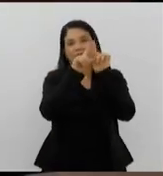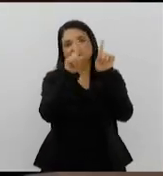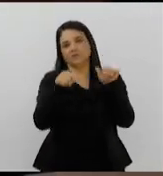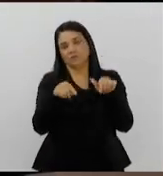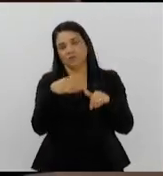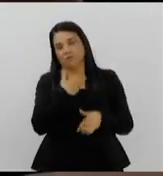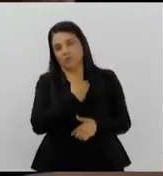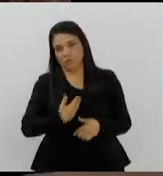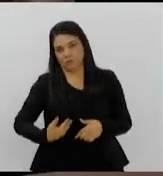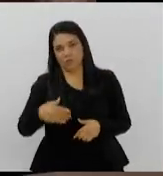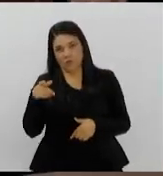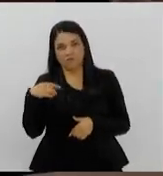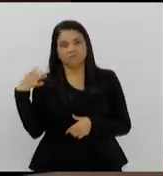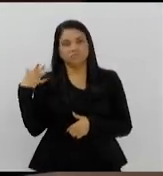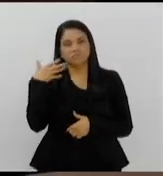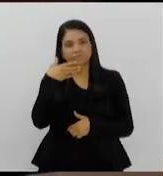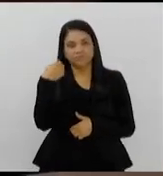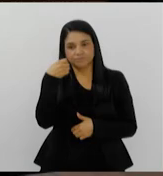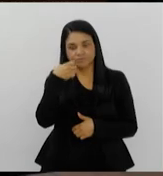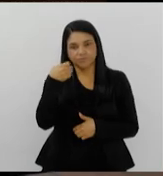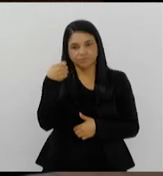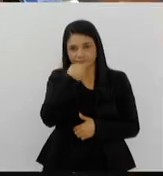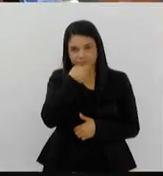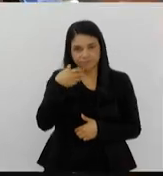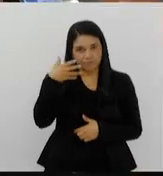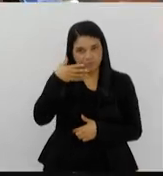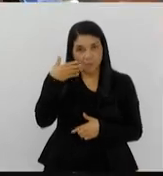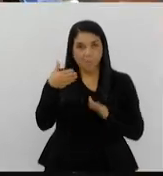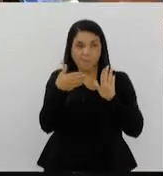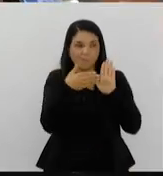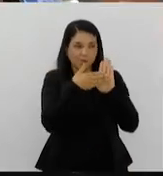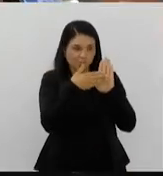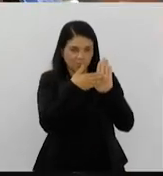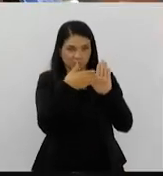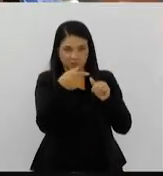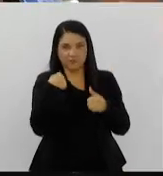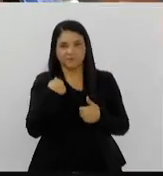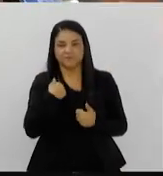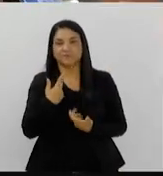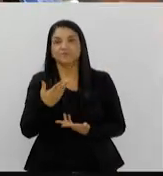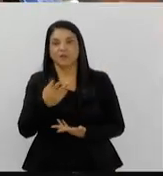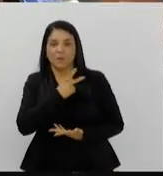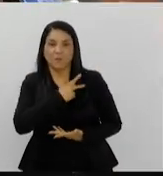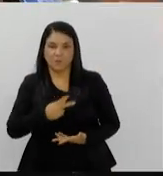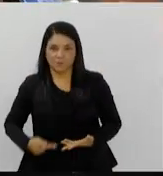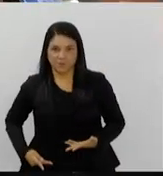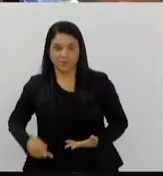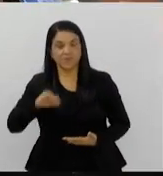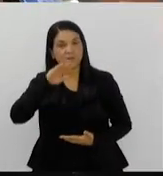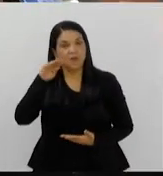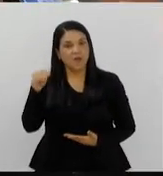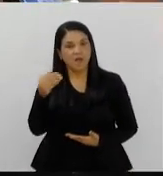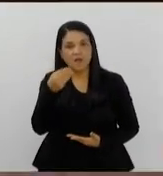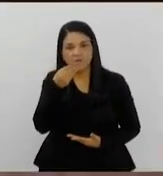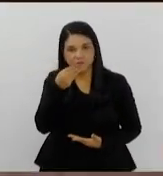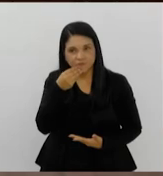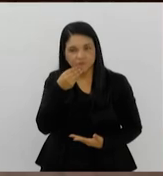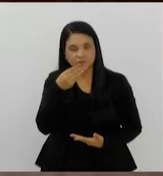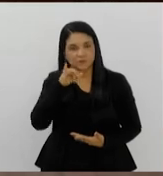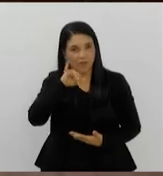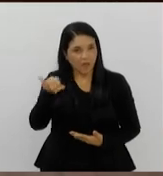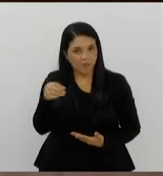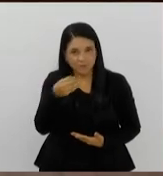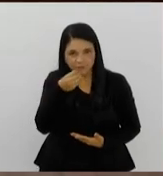para a deputada Marta Rocha, que ela queria fazer uma proposta. Perfeito. Presidente, aproveitando esse momento que a gente está trazendo esse tema